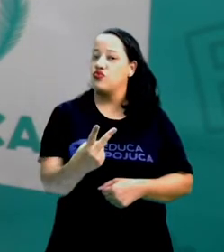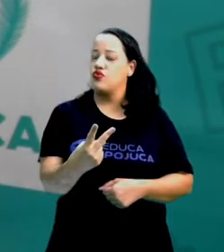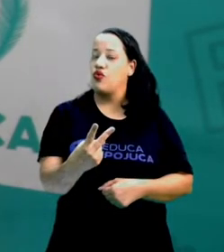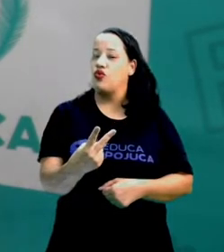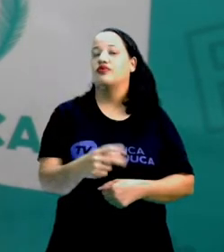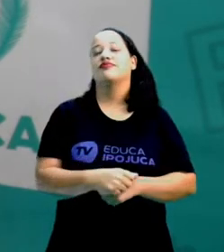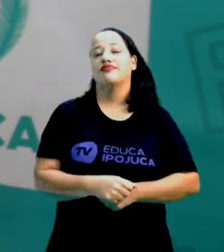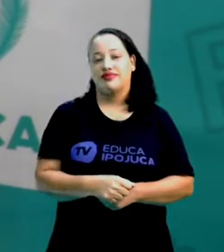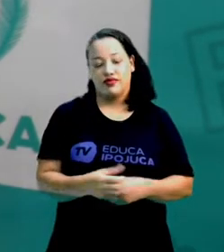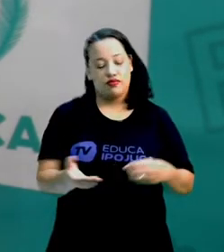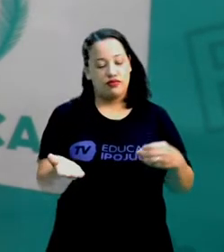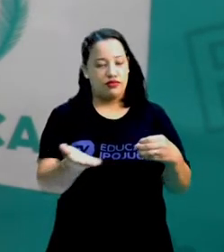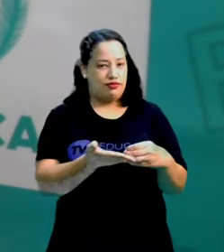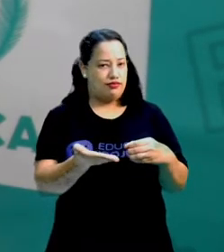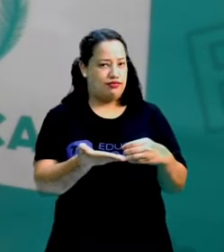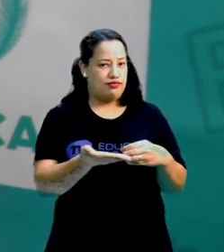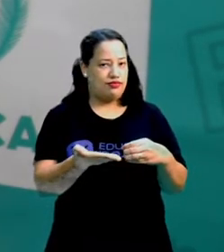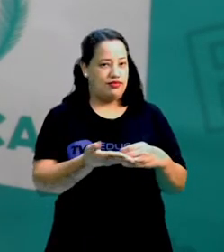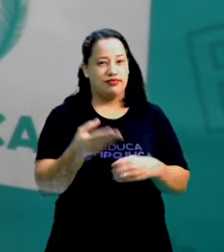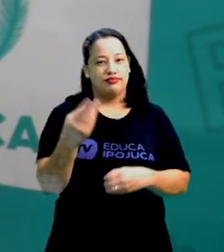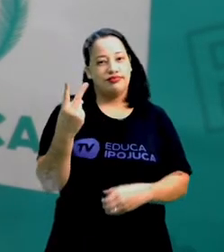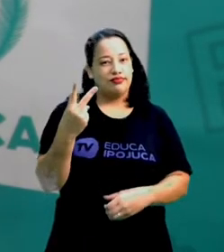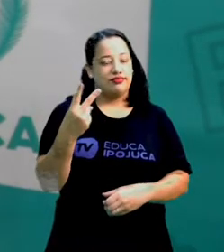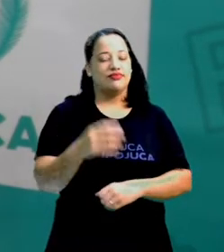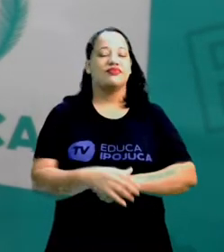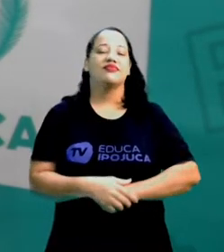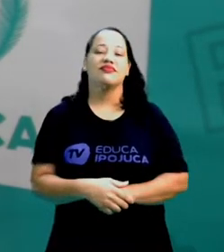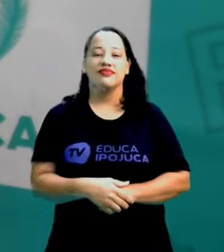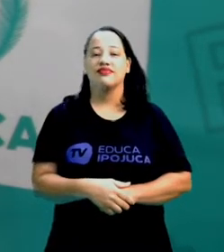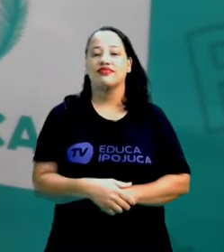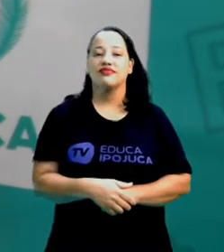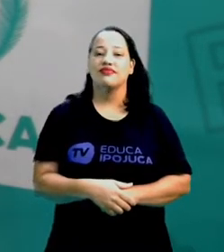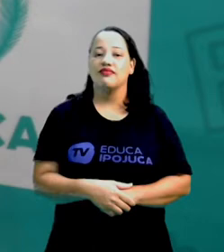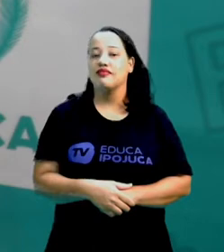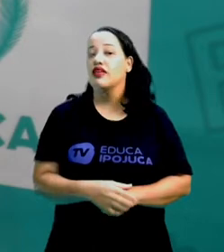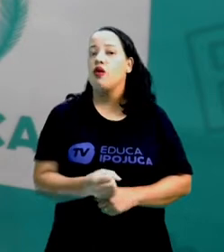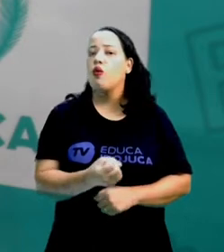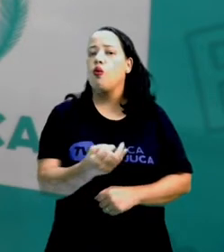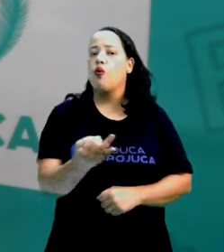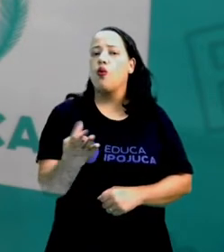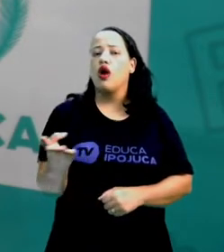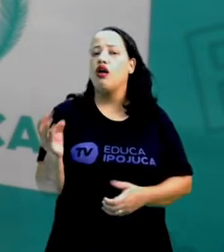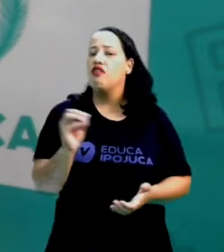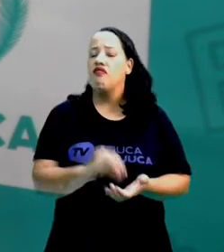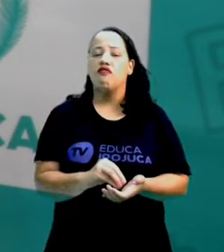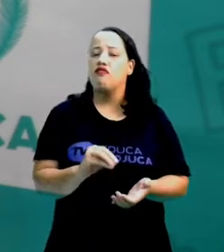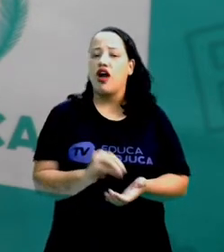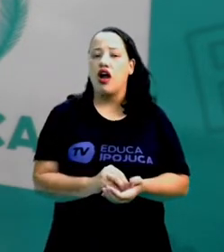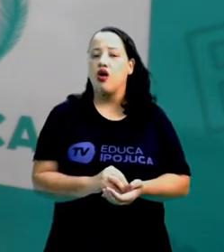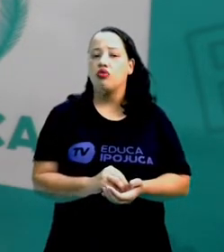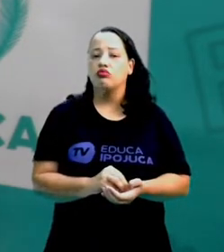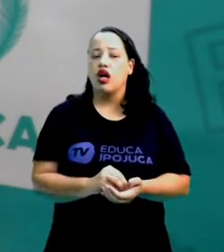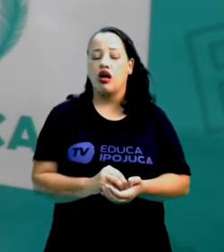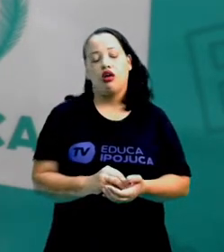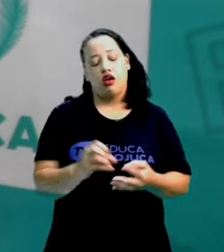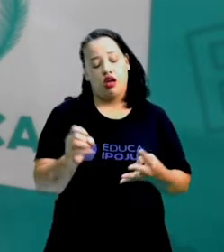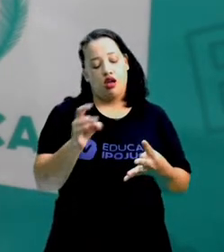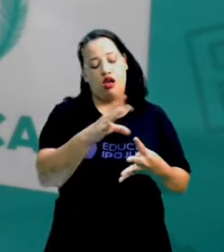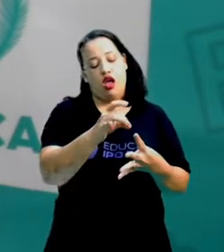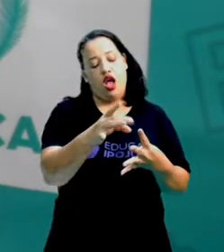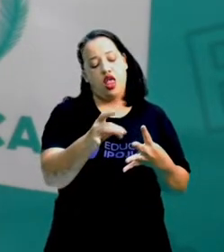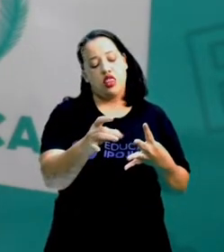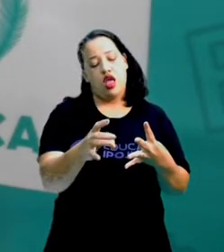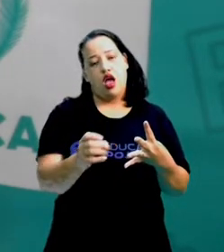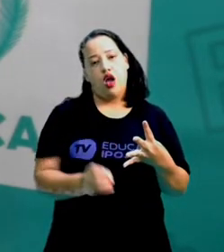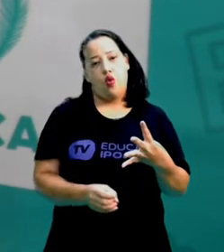1, 2 copos. Nós só temos 2 copos. Quantos copos faltam para que cada criança fique com